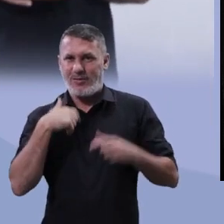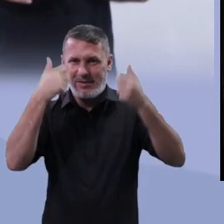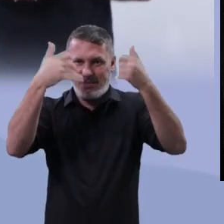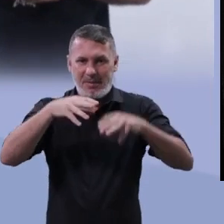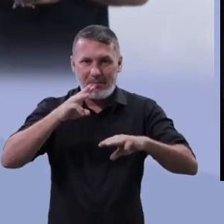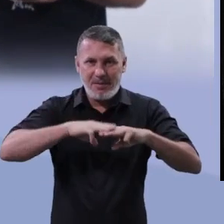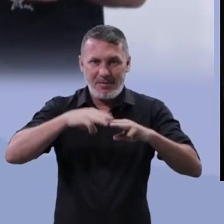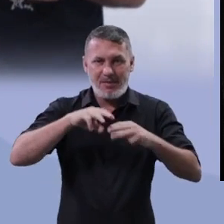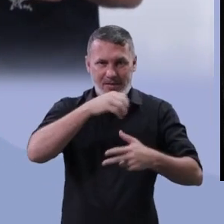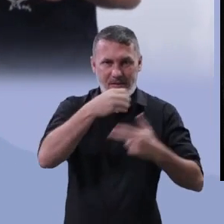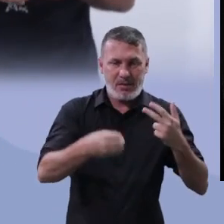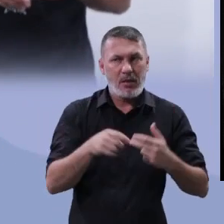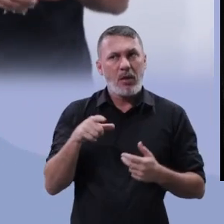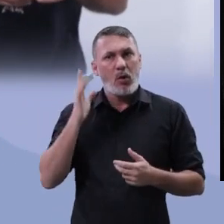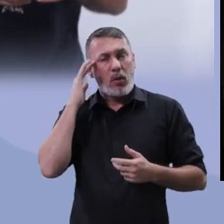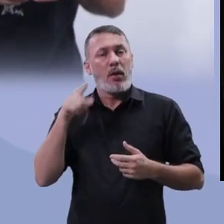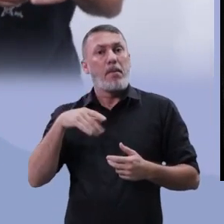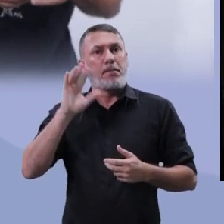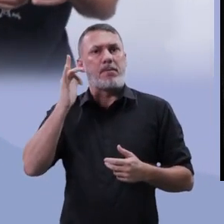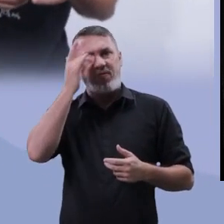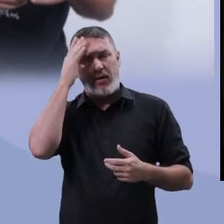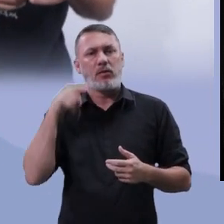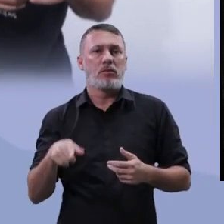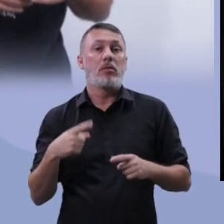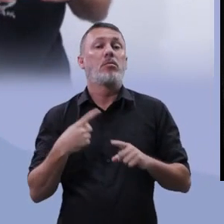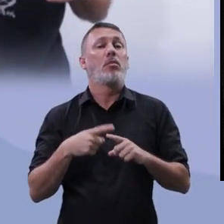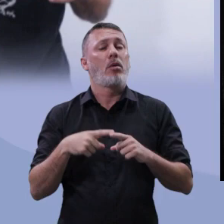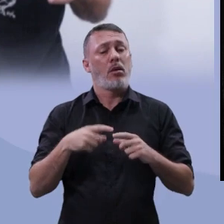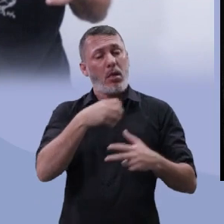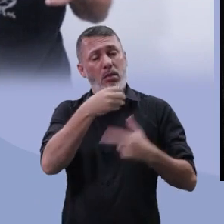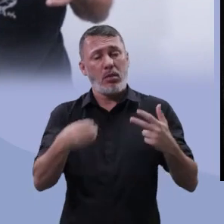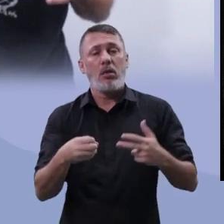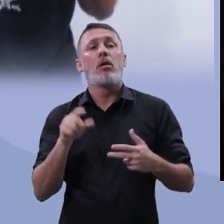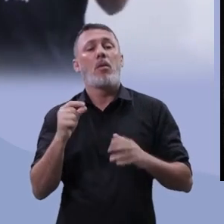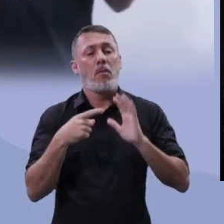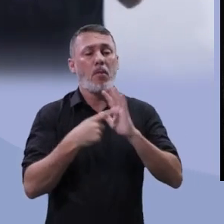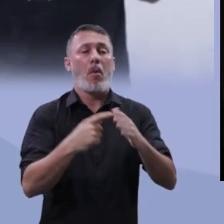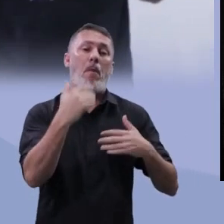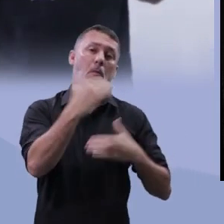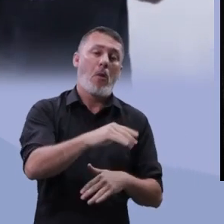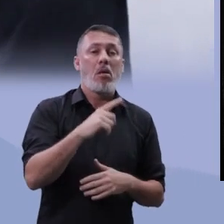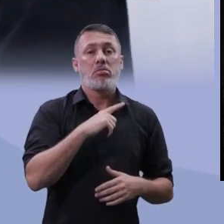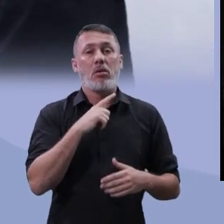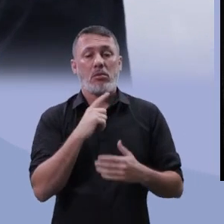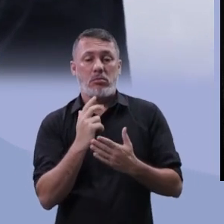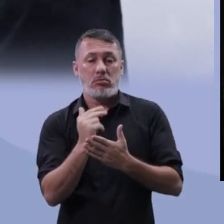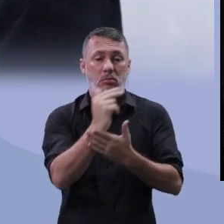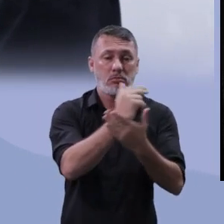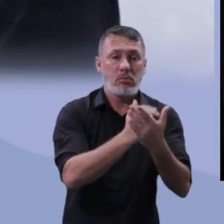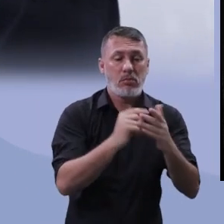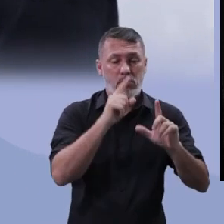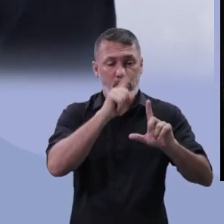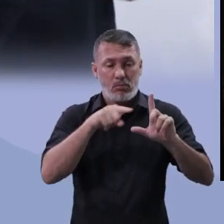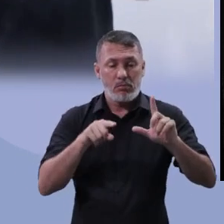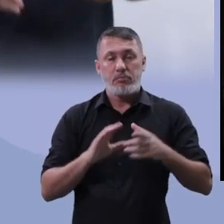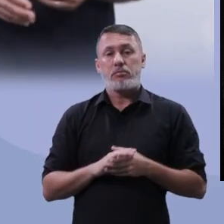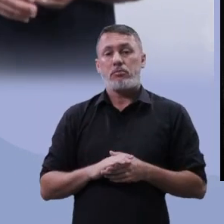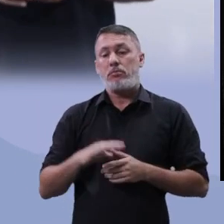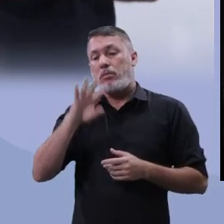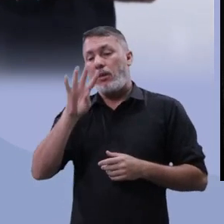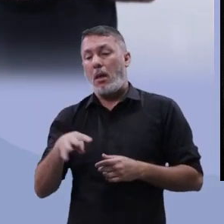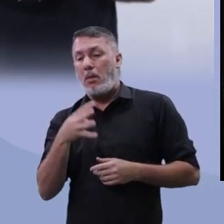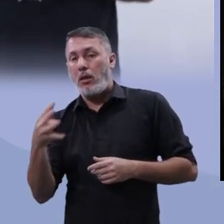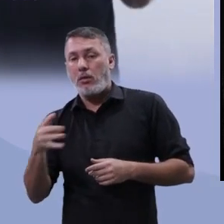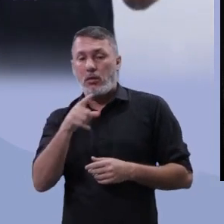7 competências matemáticas do Enem, você vai ter uma competência onde o Enem vai trazer um gráfico ou uma tabela para você